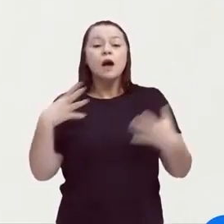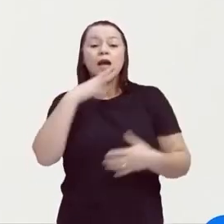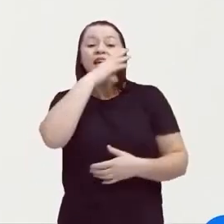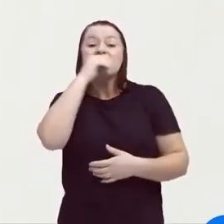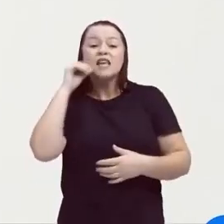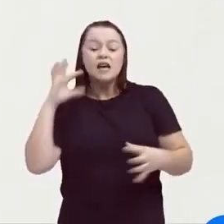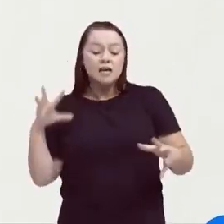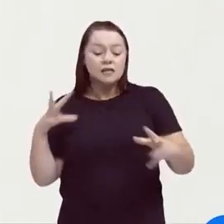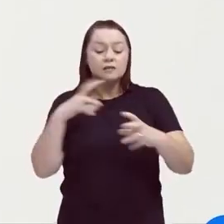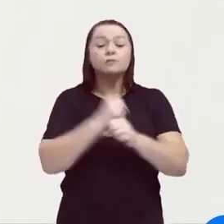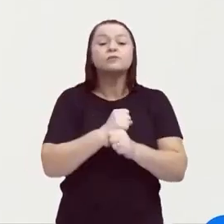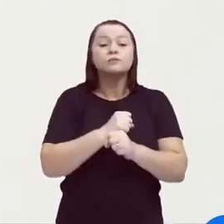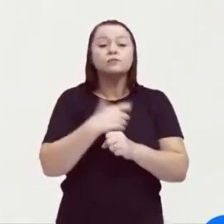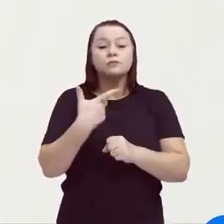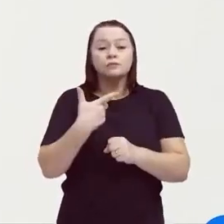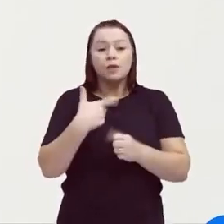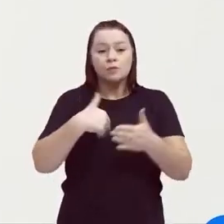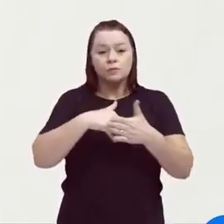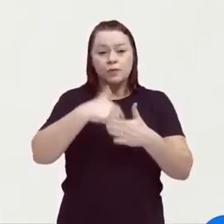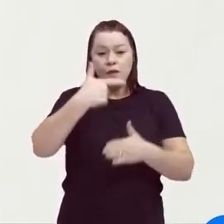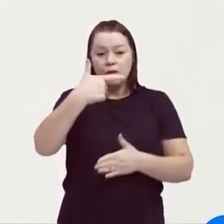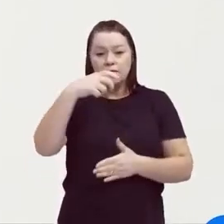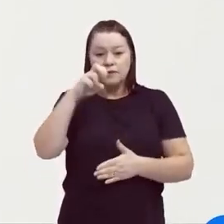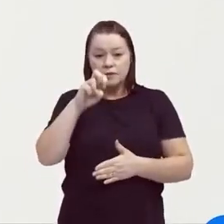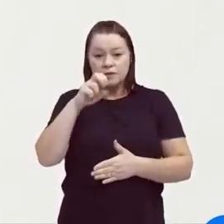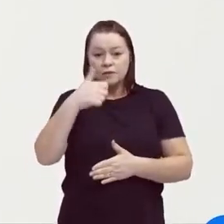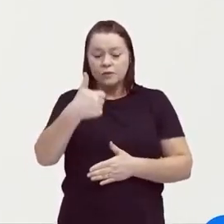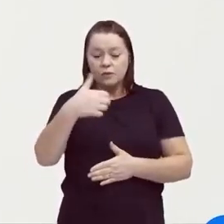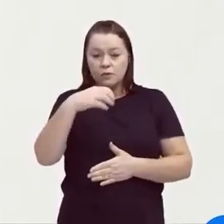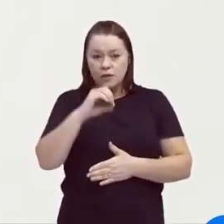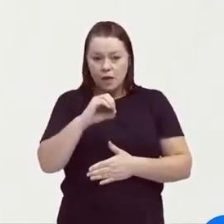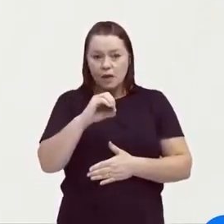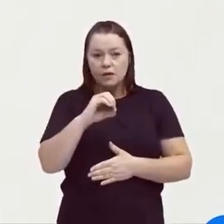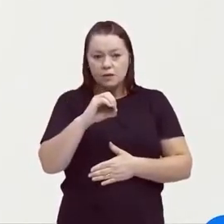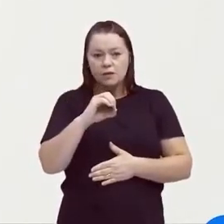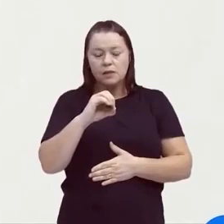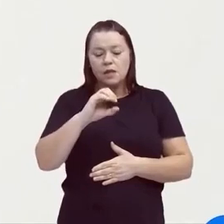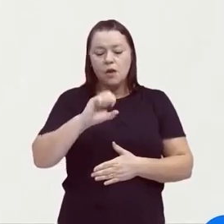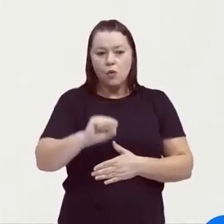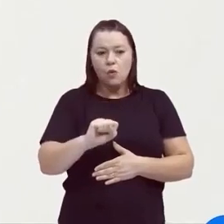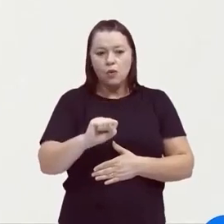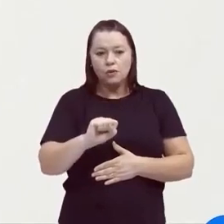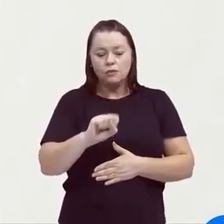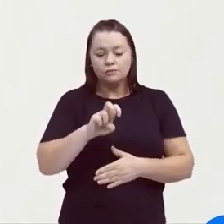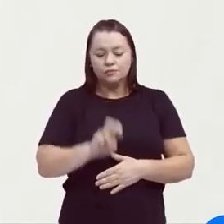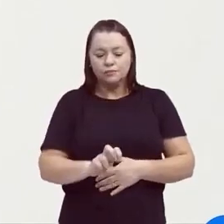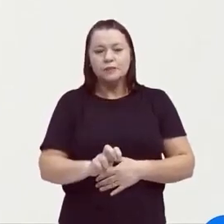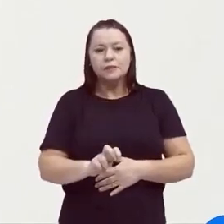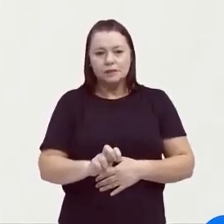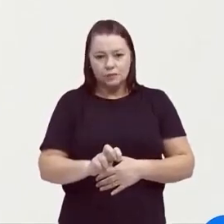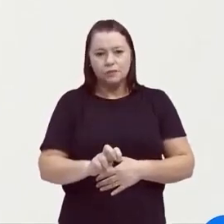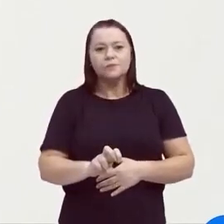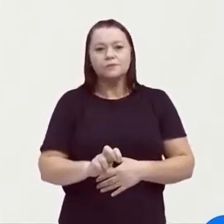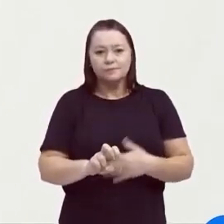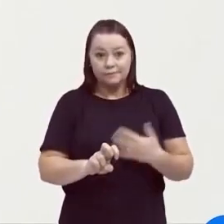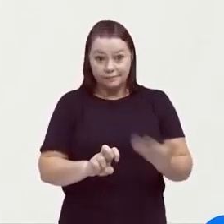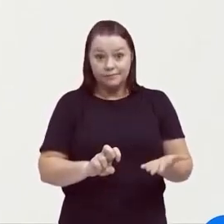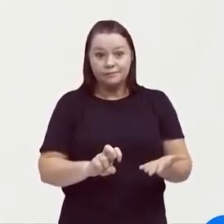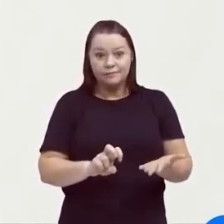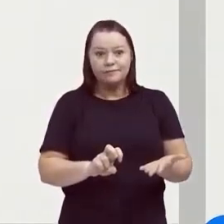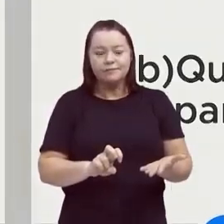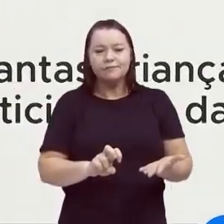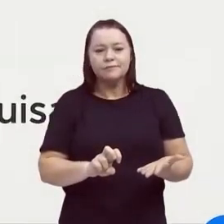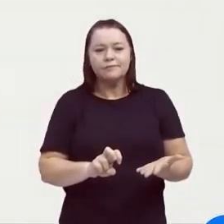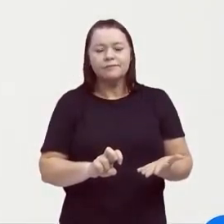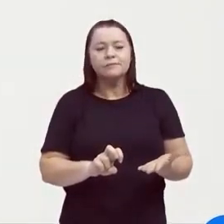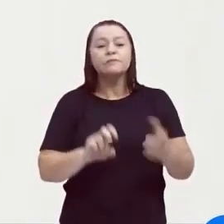futebol 25, vôlei 10, natação 8, ginástica 5. E sobre essa